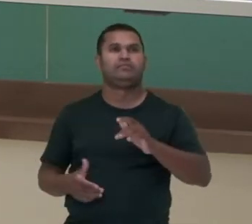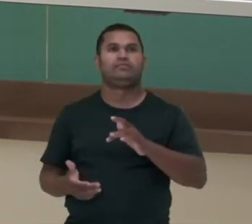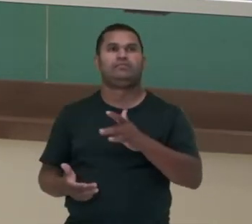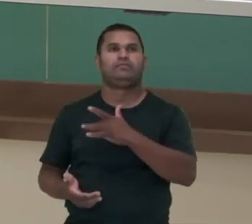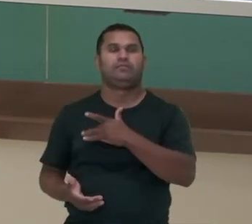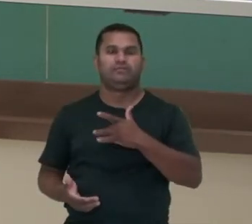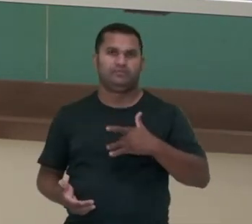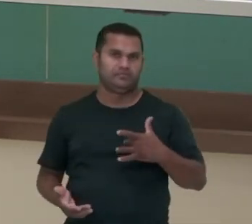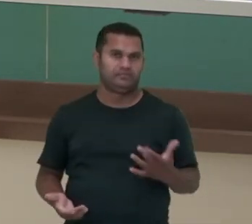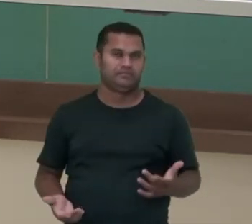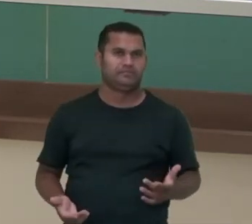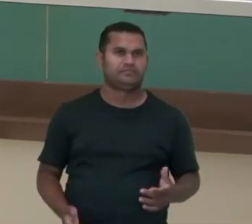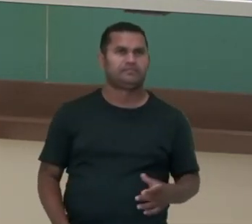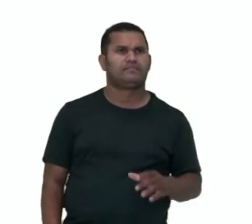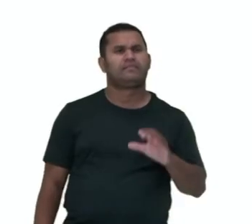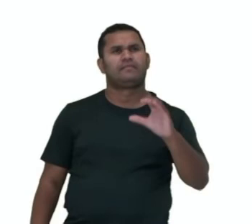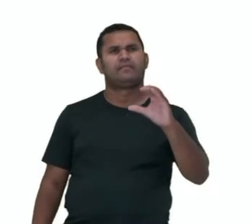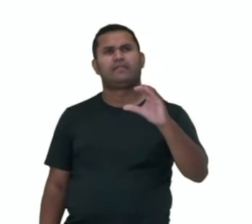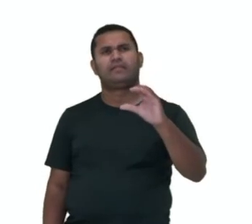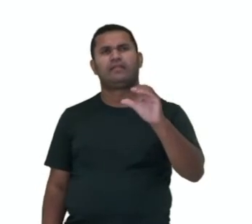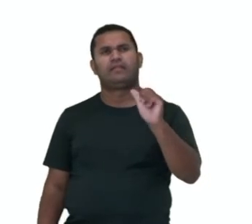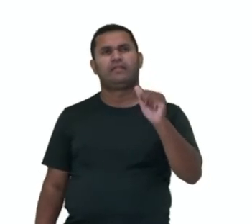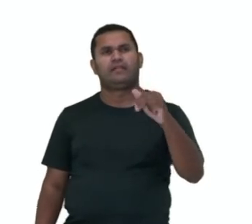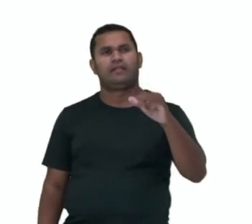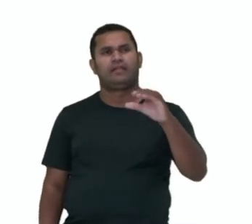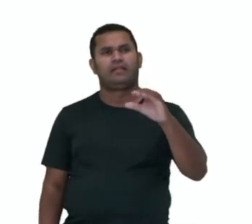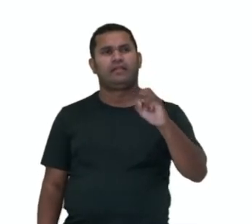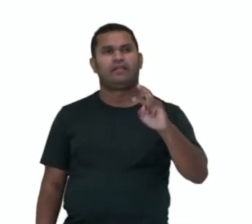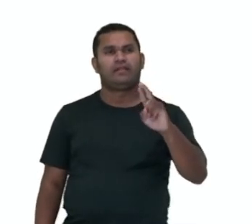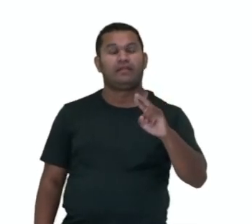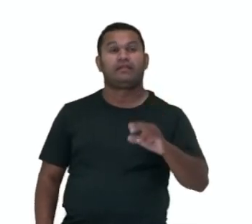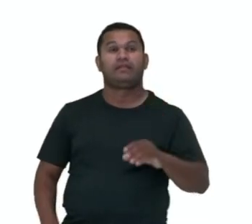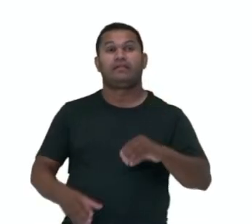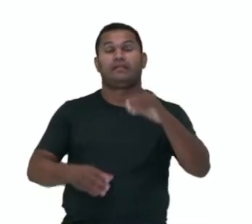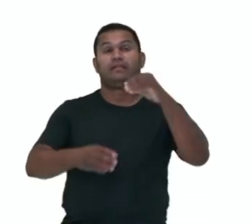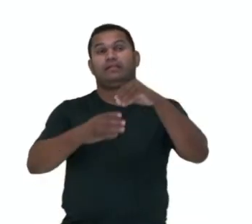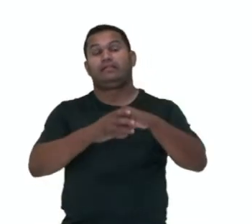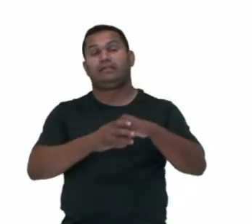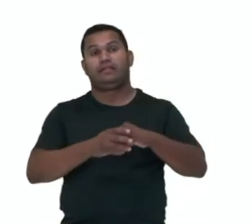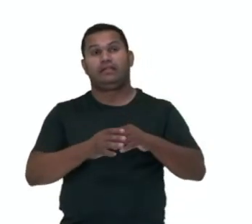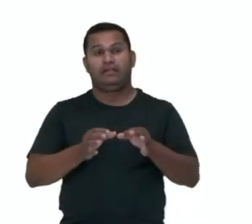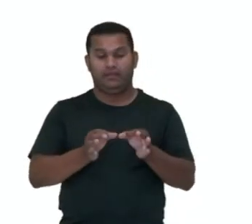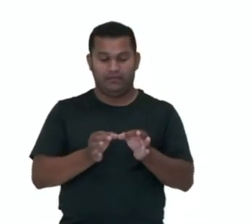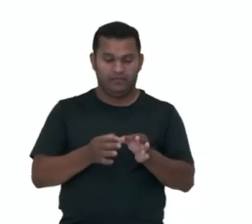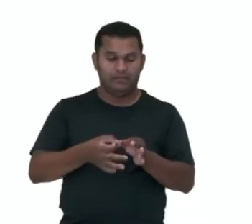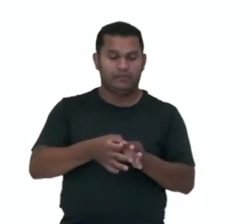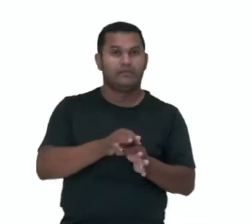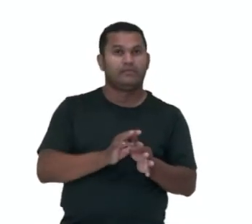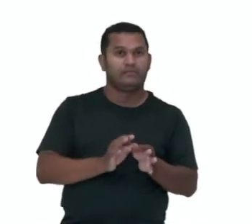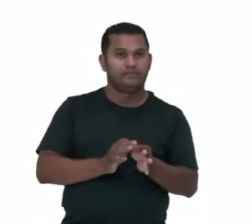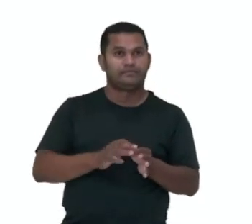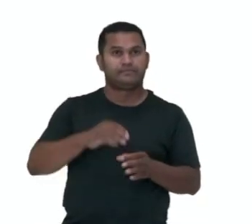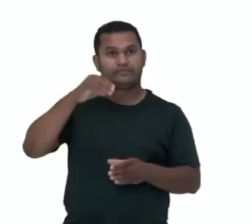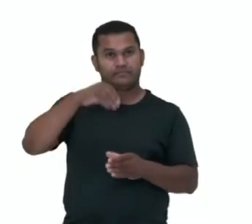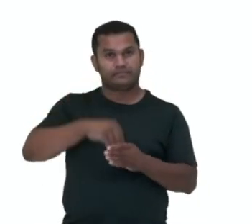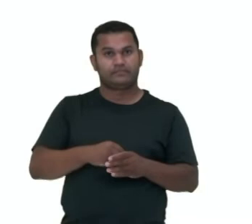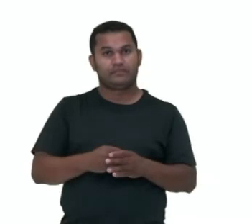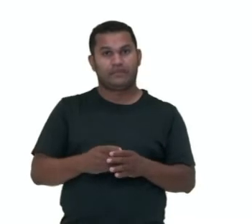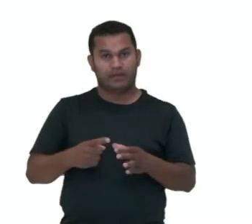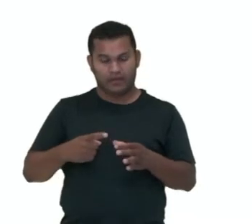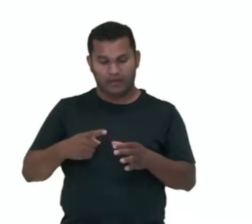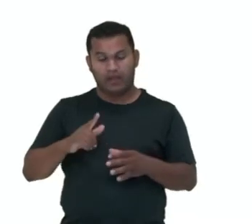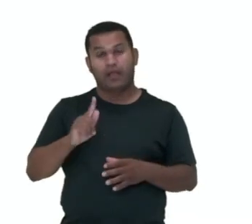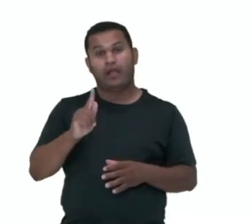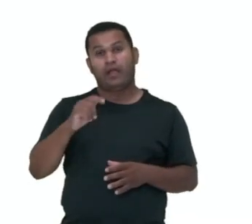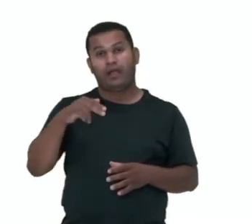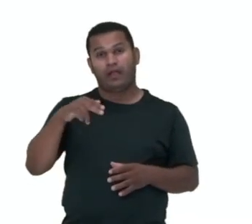falar ali de câncer especificamente. O controle da divisão celular é feito por fatores epigenéticos, ativação de alguns genes que controlam o aparecimento